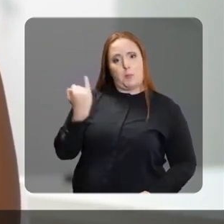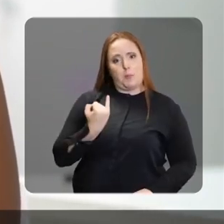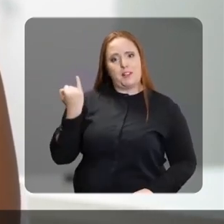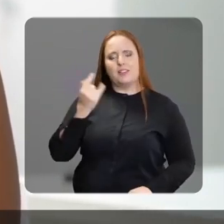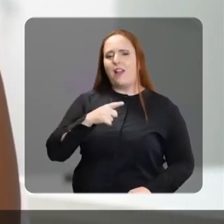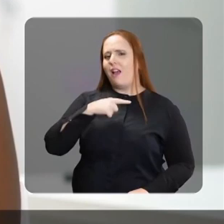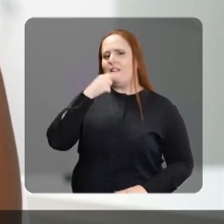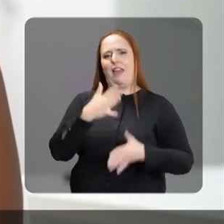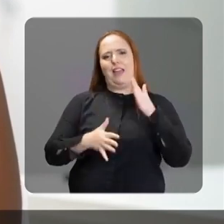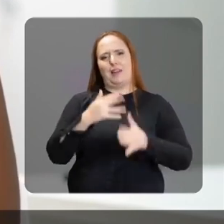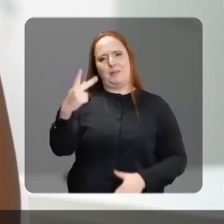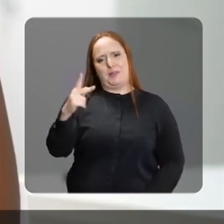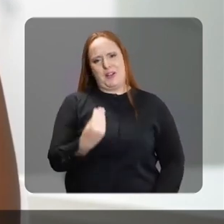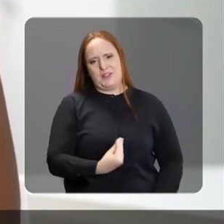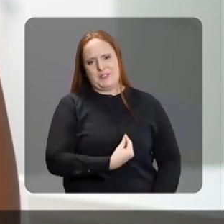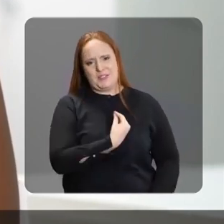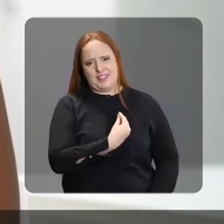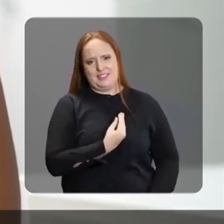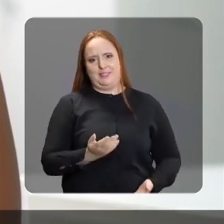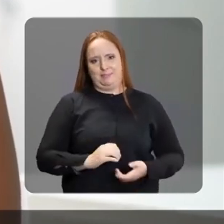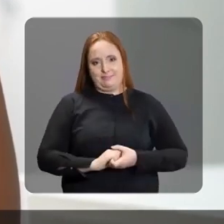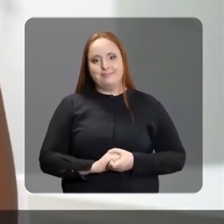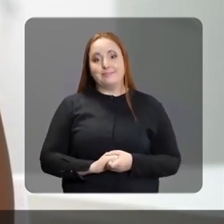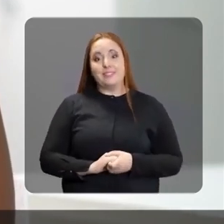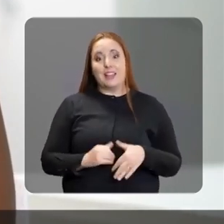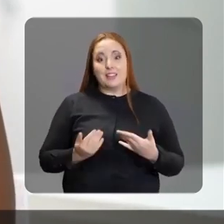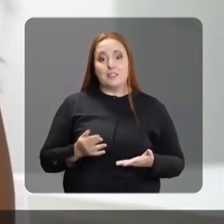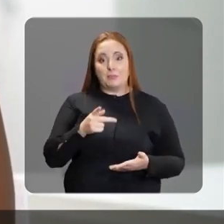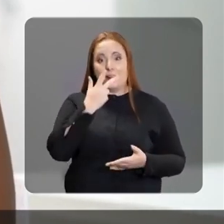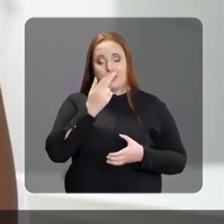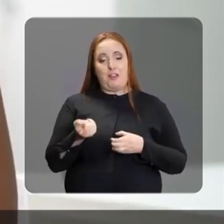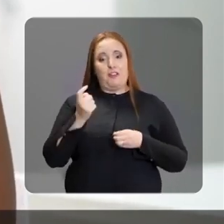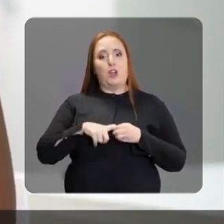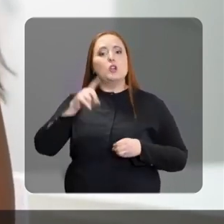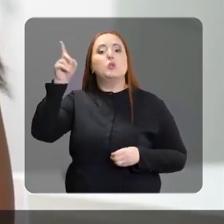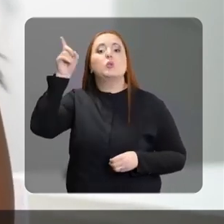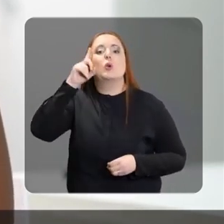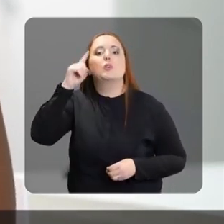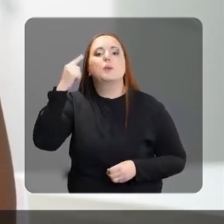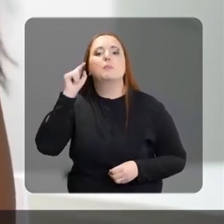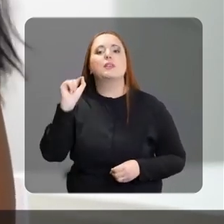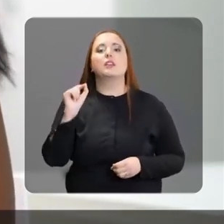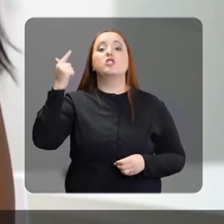que você é importante, ninguém tem o poder de te roubar. Então, se